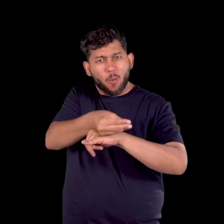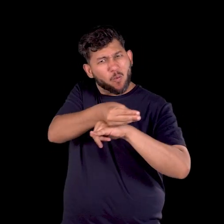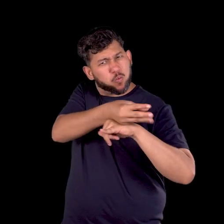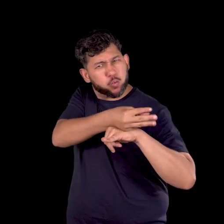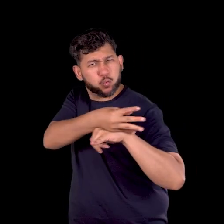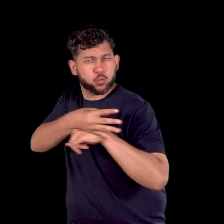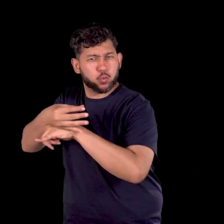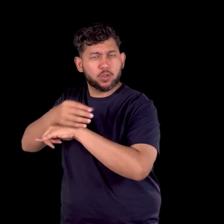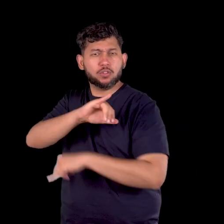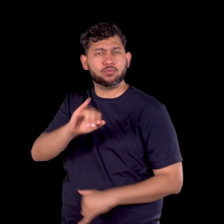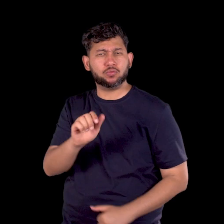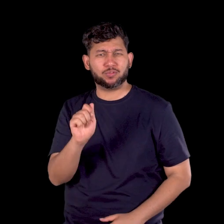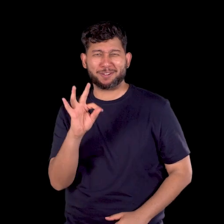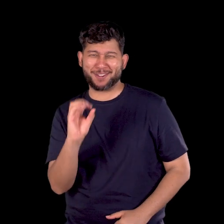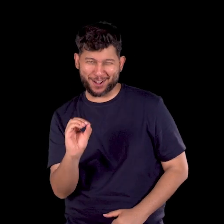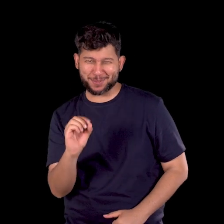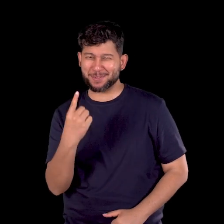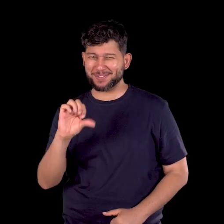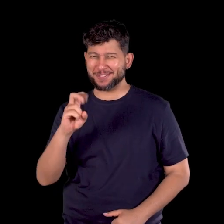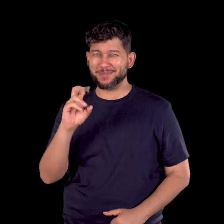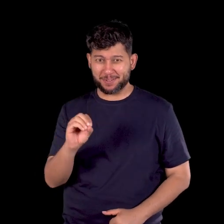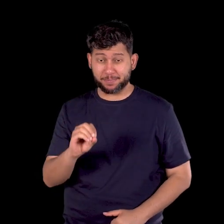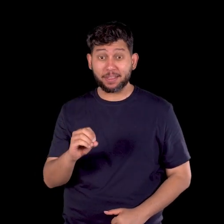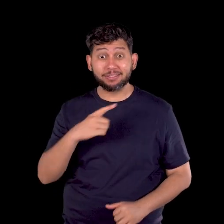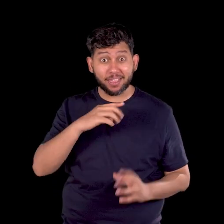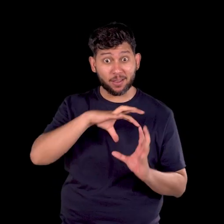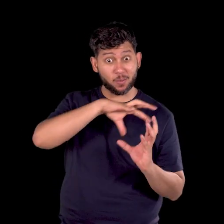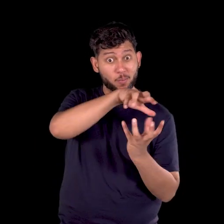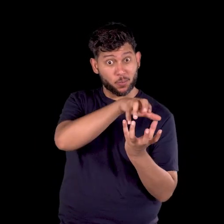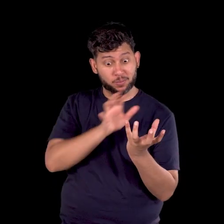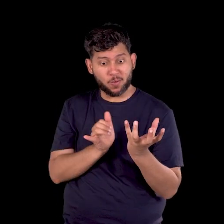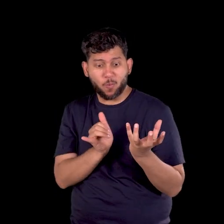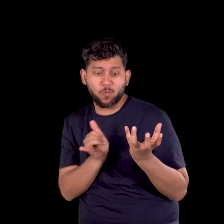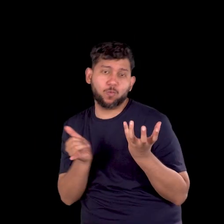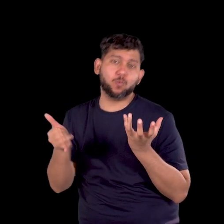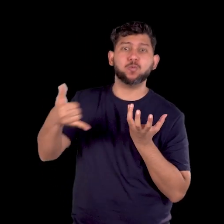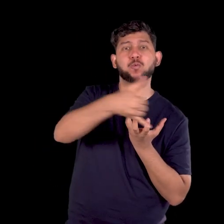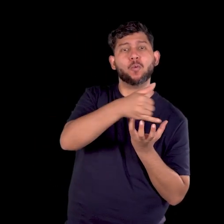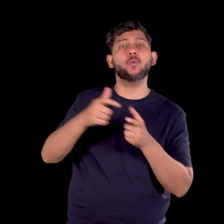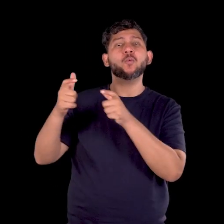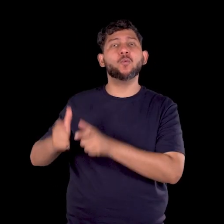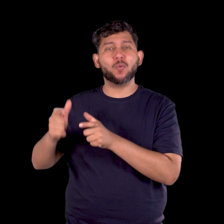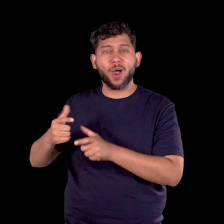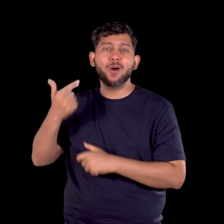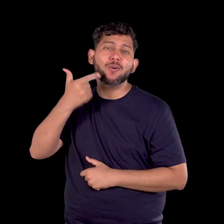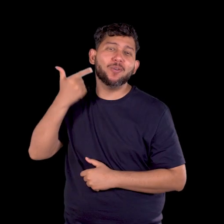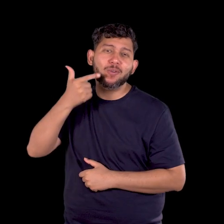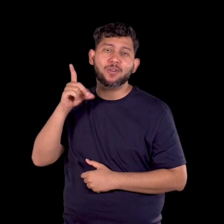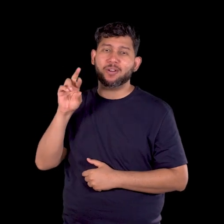os motores a jato, na década de 50, quando um avião a jato fez um voo comercial no